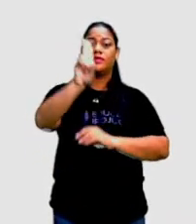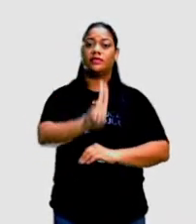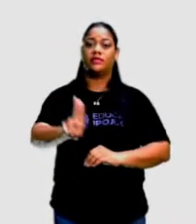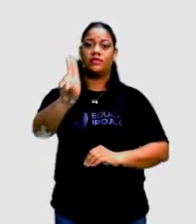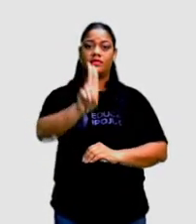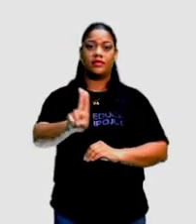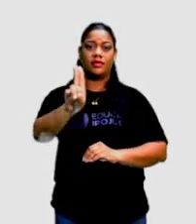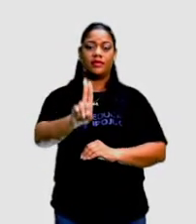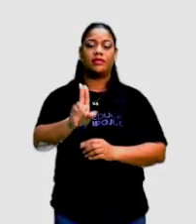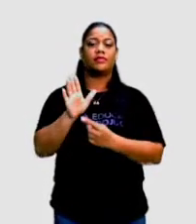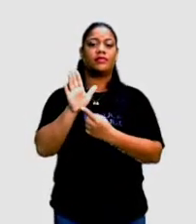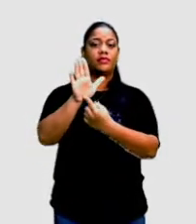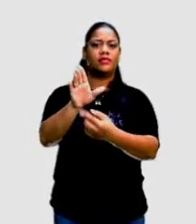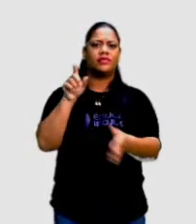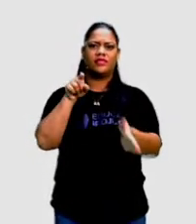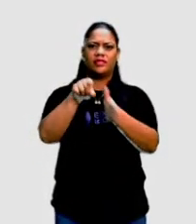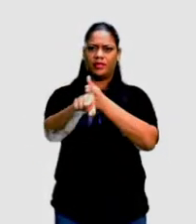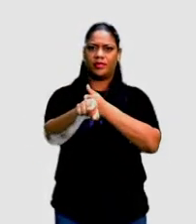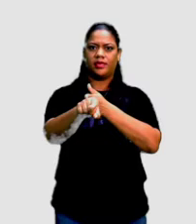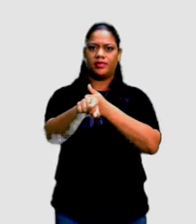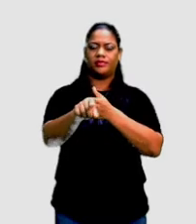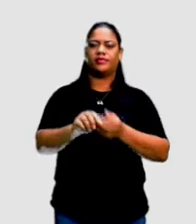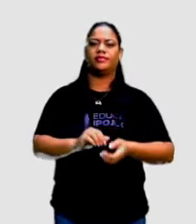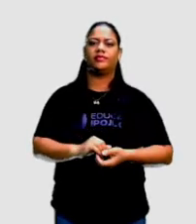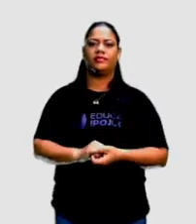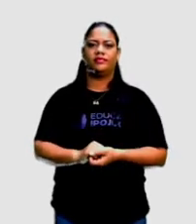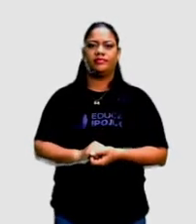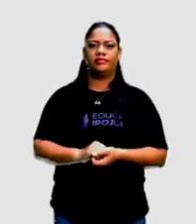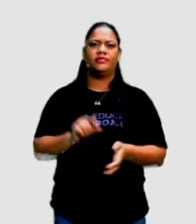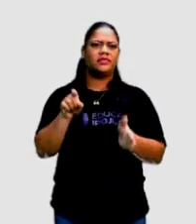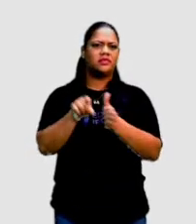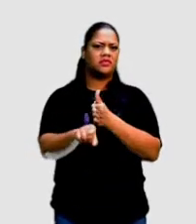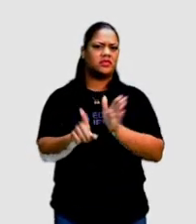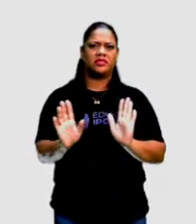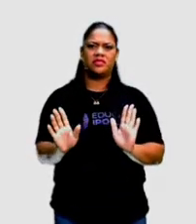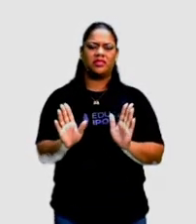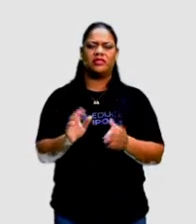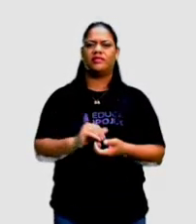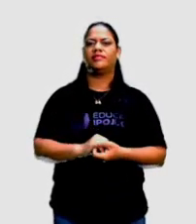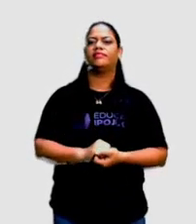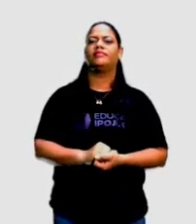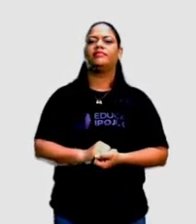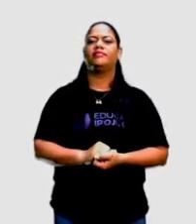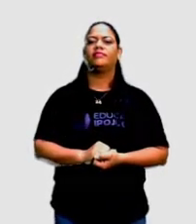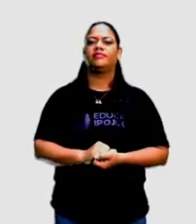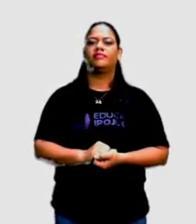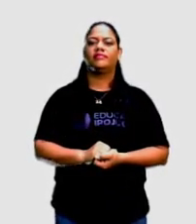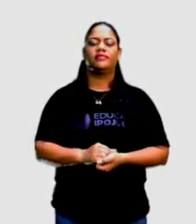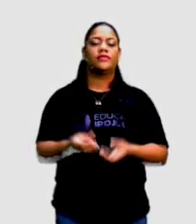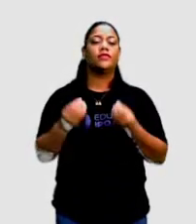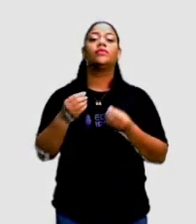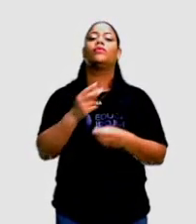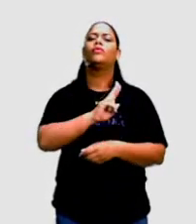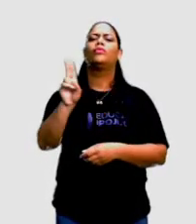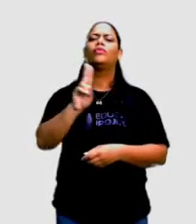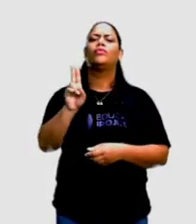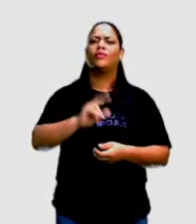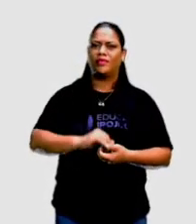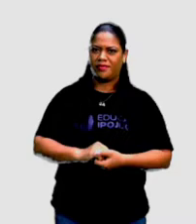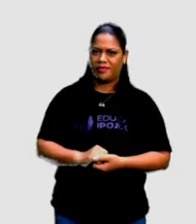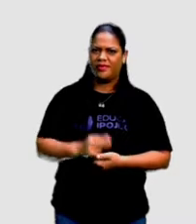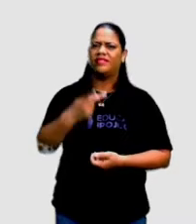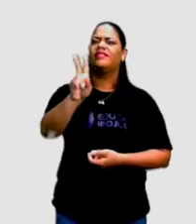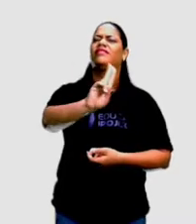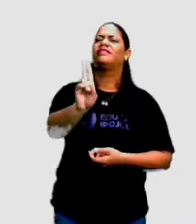empregada para indicar uma pergunta direta, indagação e um questionamento. Como você se chama? Qual é o